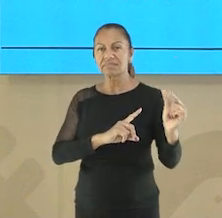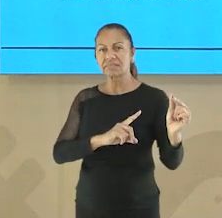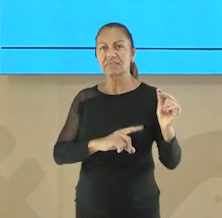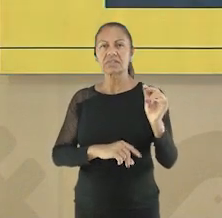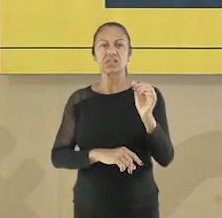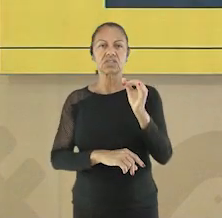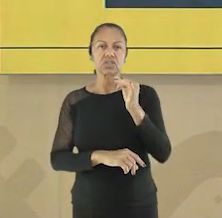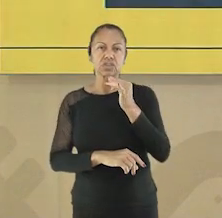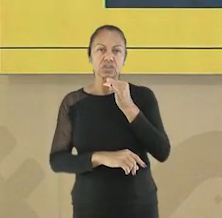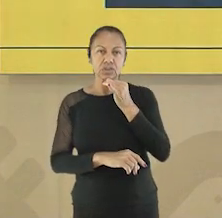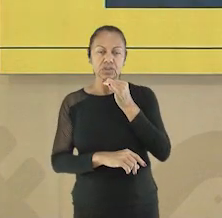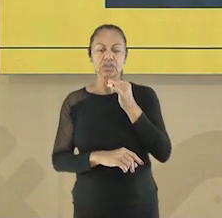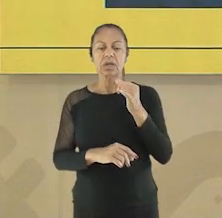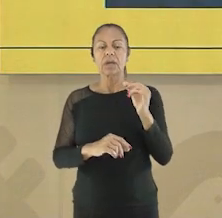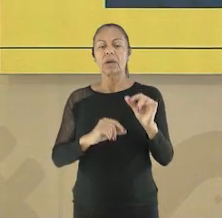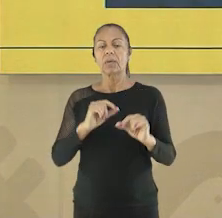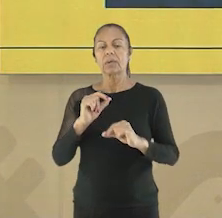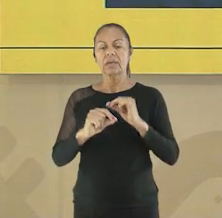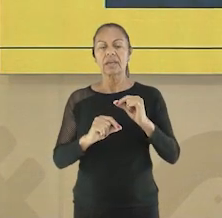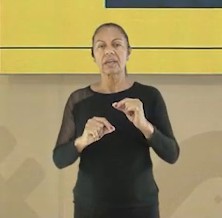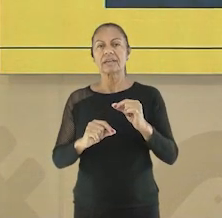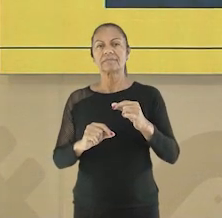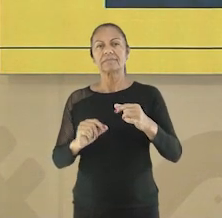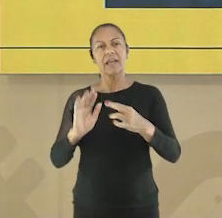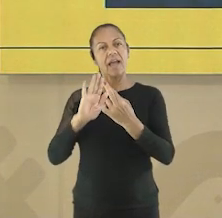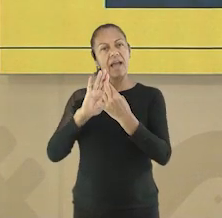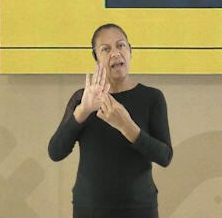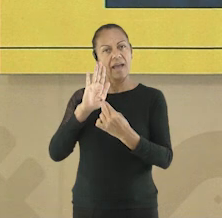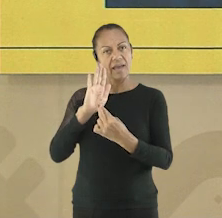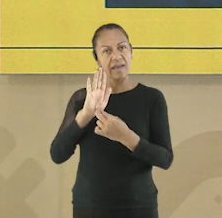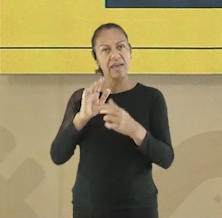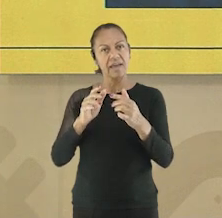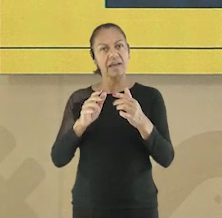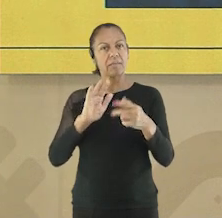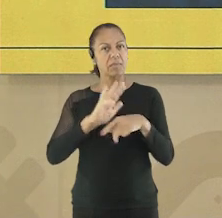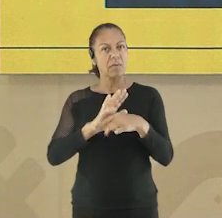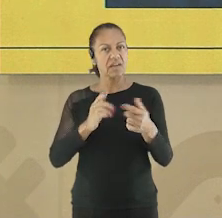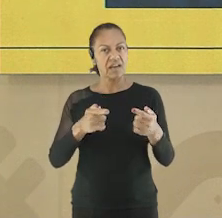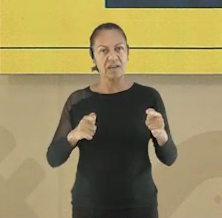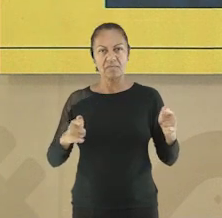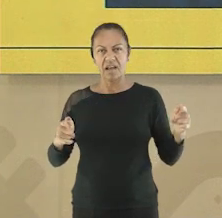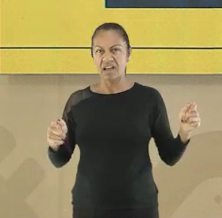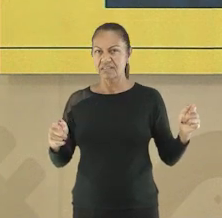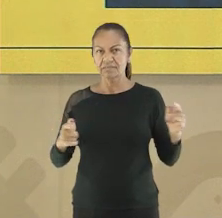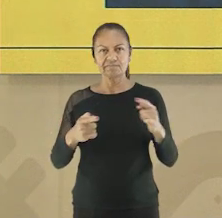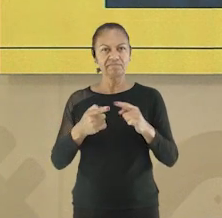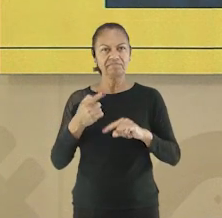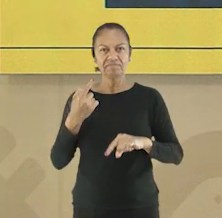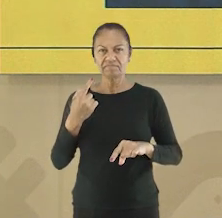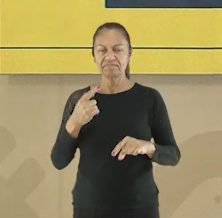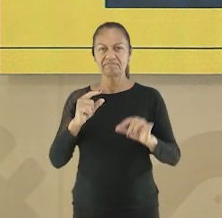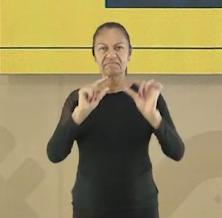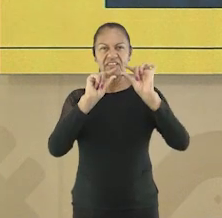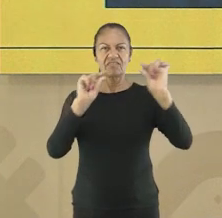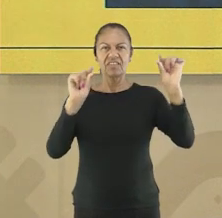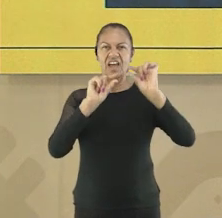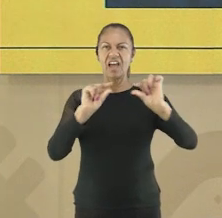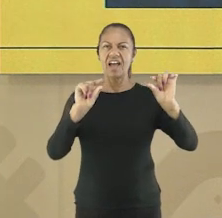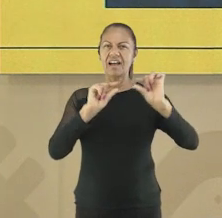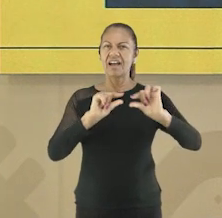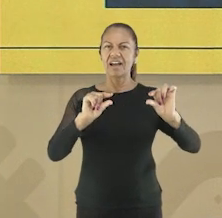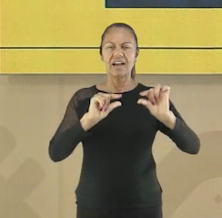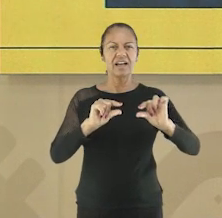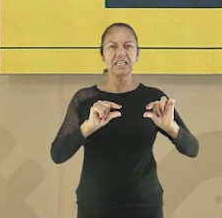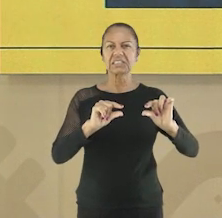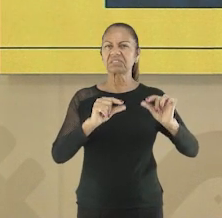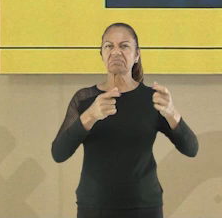A Triste Partida é um exemplo de texto que apresenta a linguagem informal, que é aquela a qual não nos importamos com as